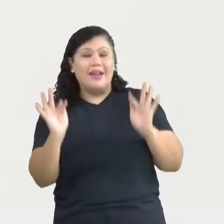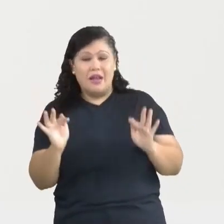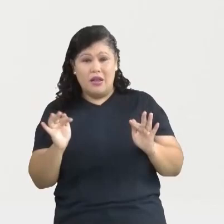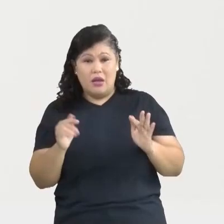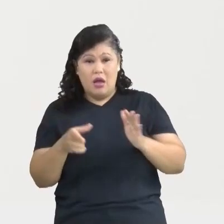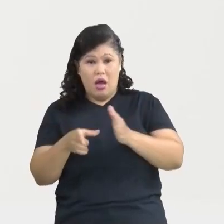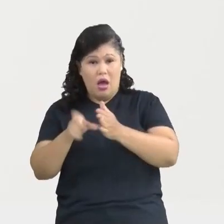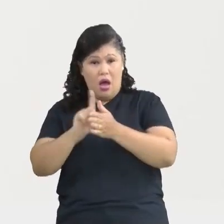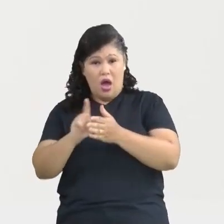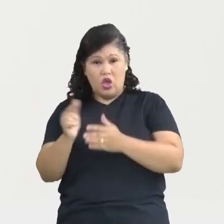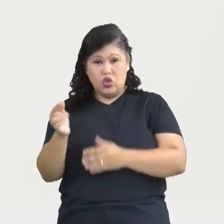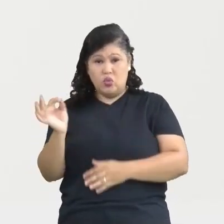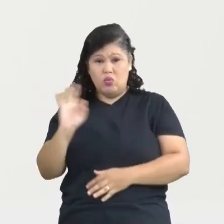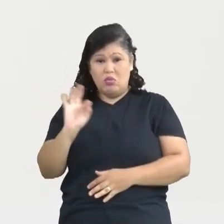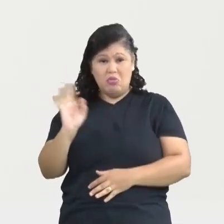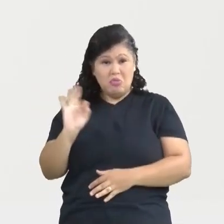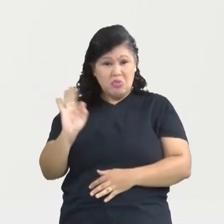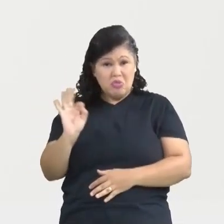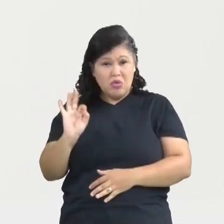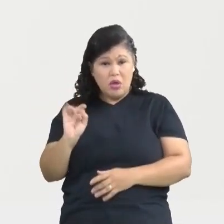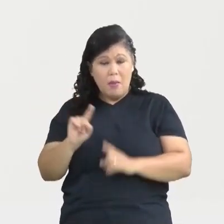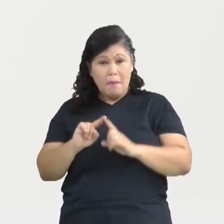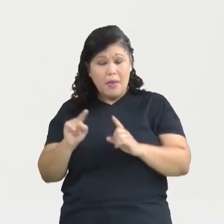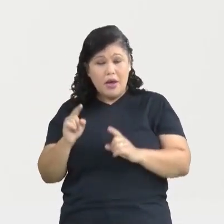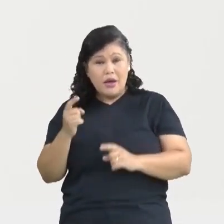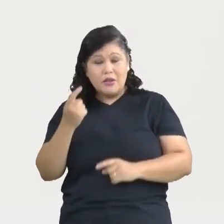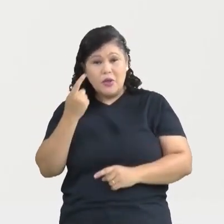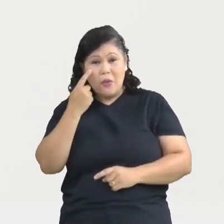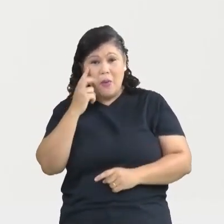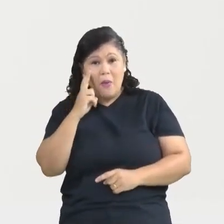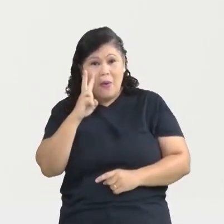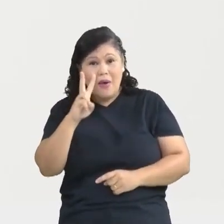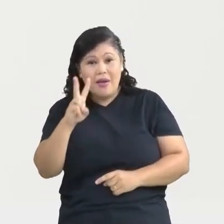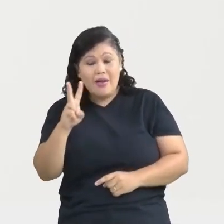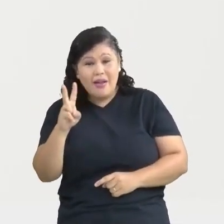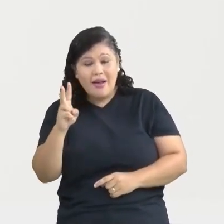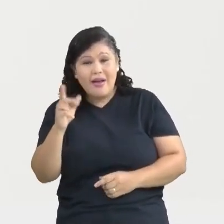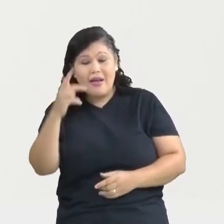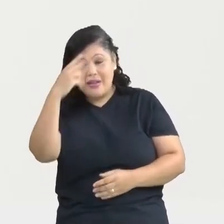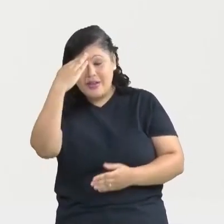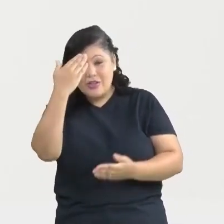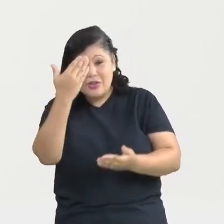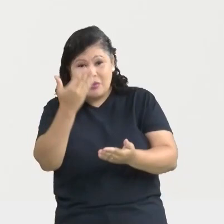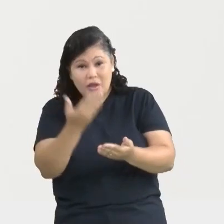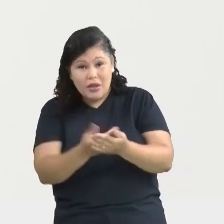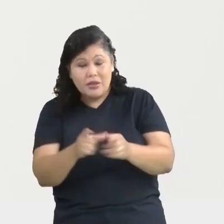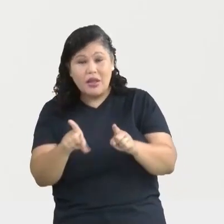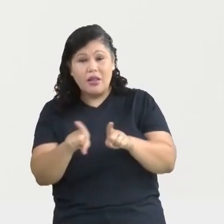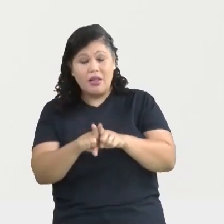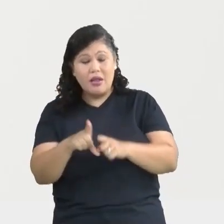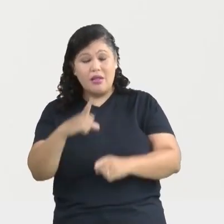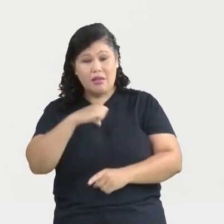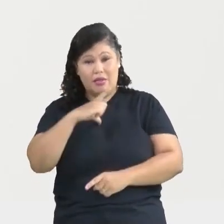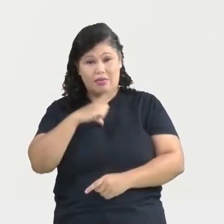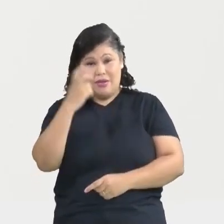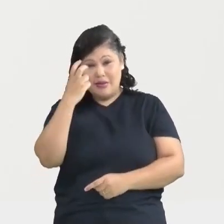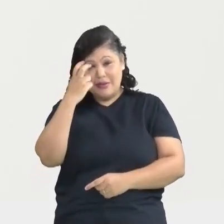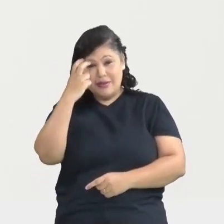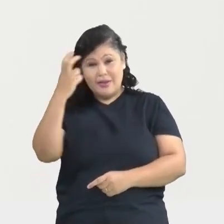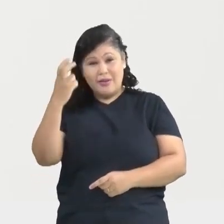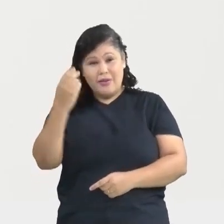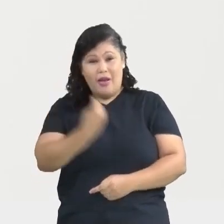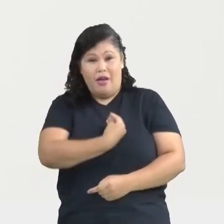nada existia. Neste olhar meigo de esperança, veja a sabedoria desta simplicidade, de como